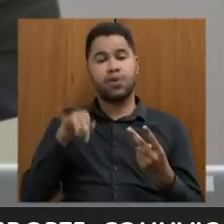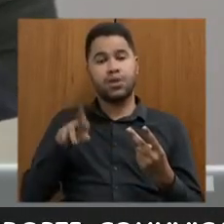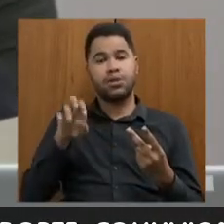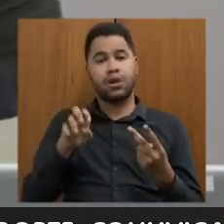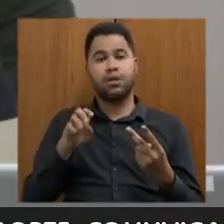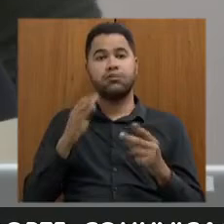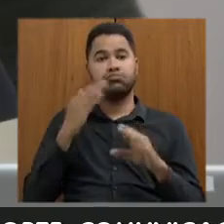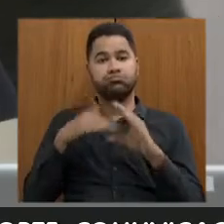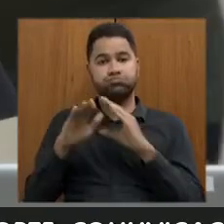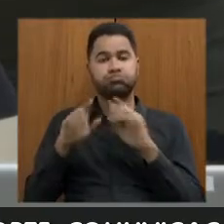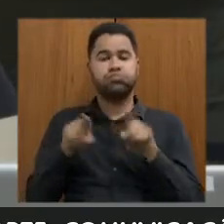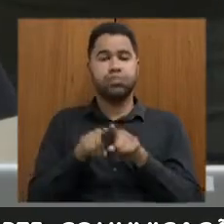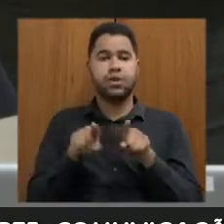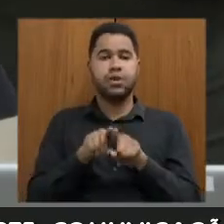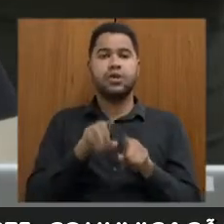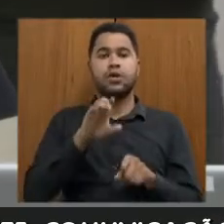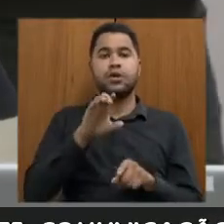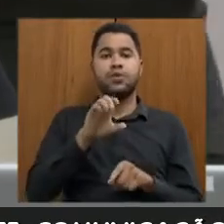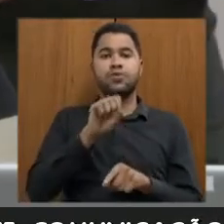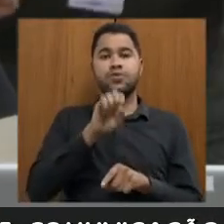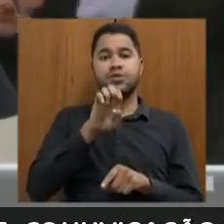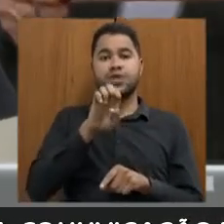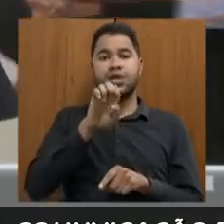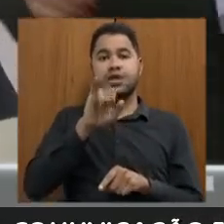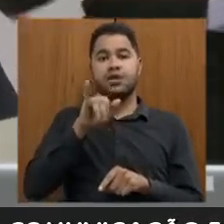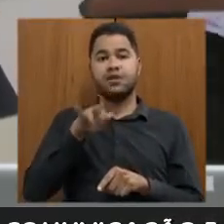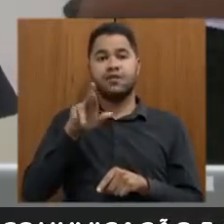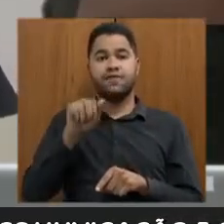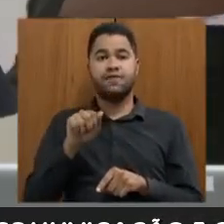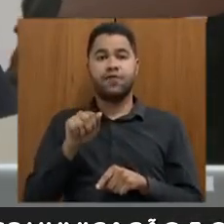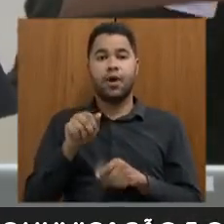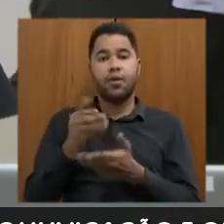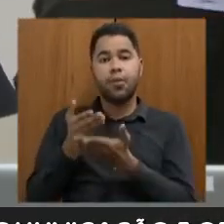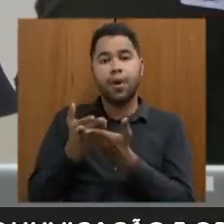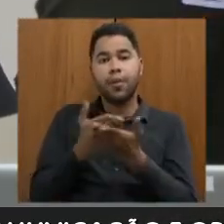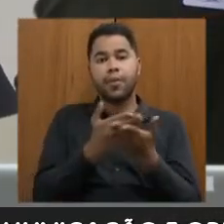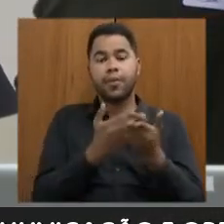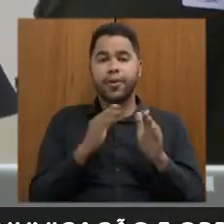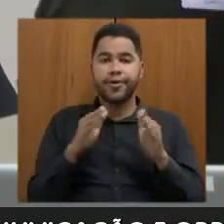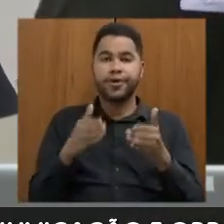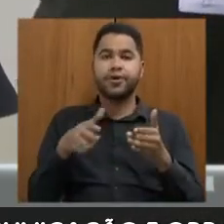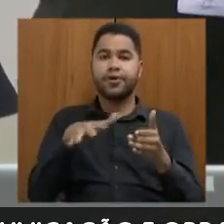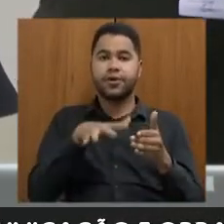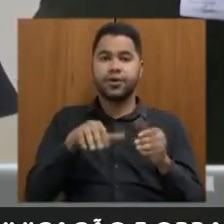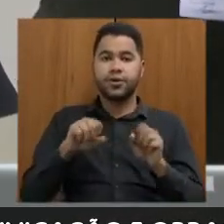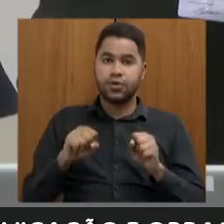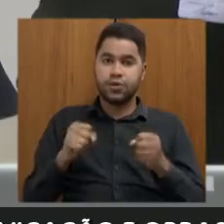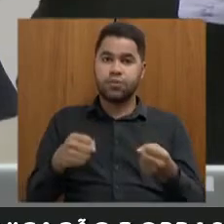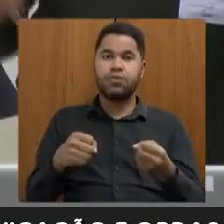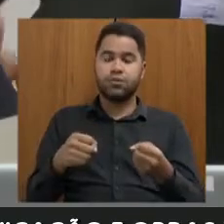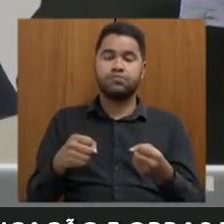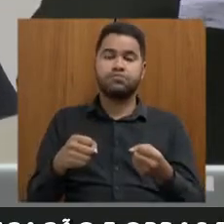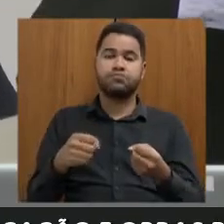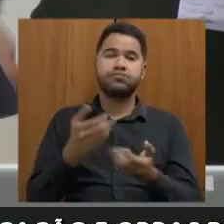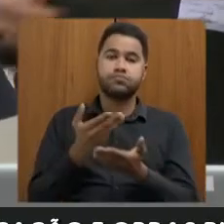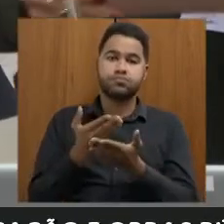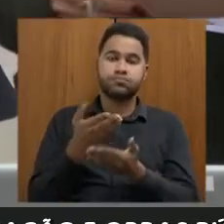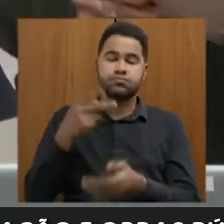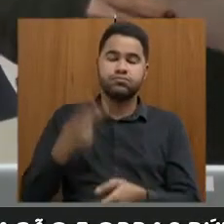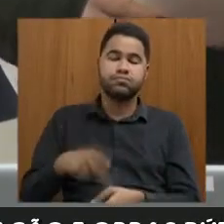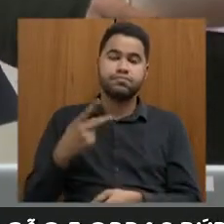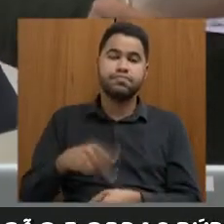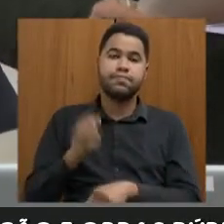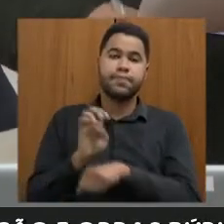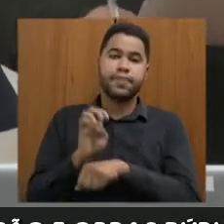centro da cidade a cidade sair do pedido de providência para que realize um estudo visando a criação da segurança aérea no estado de Minas Gerais